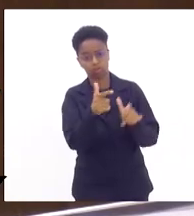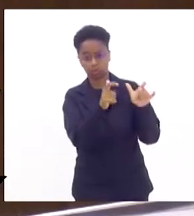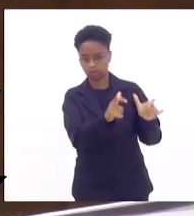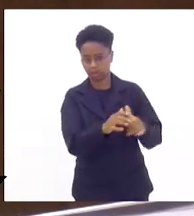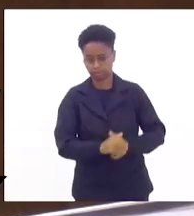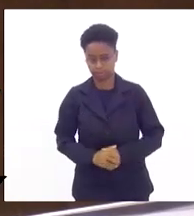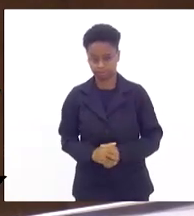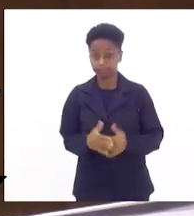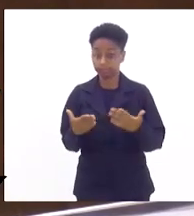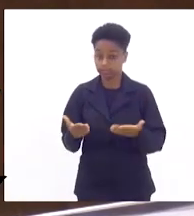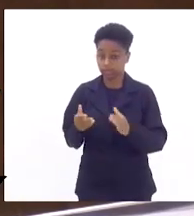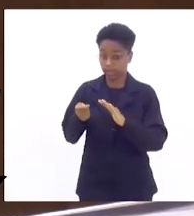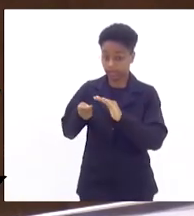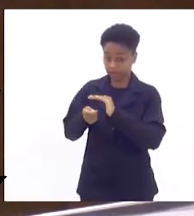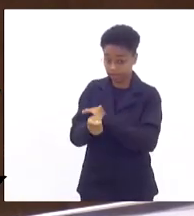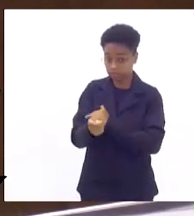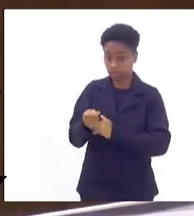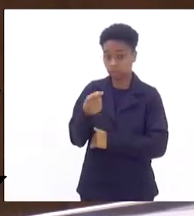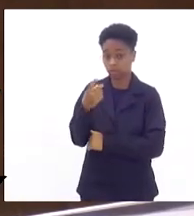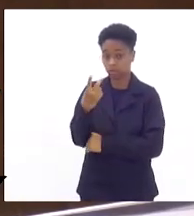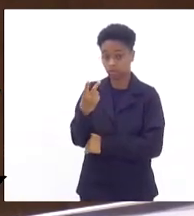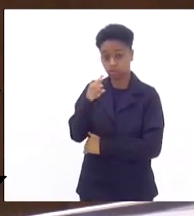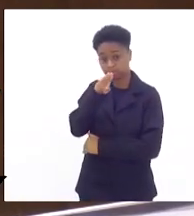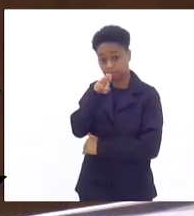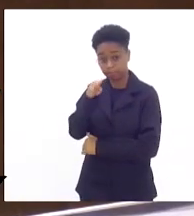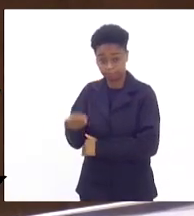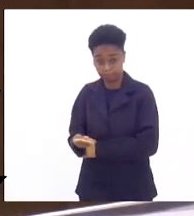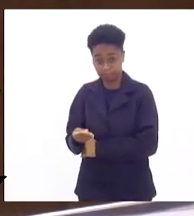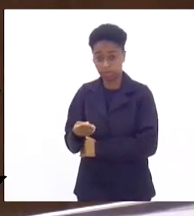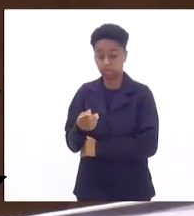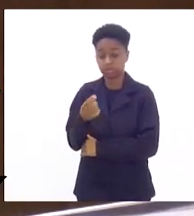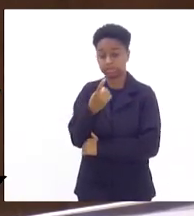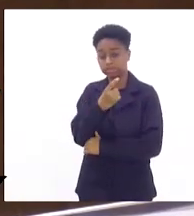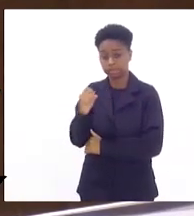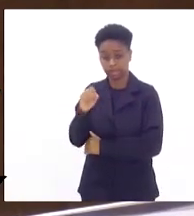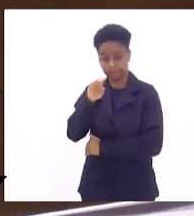Então, esse investimento de 2 bilhões e 100 milhões, ele está